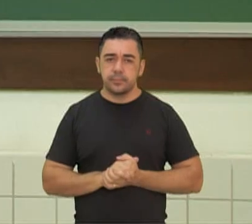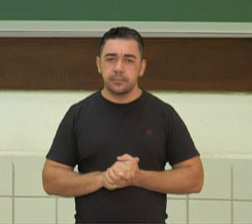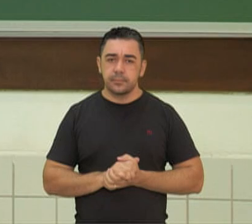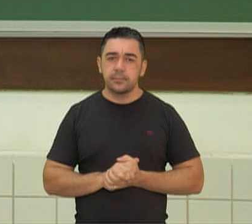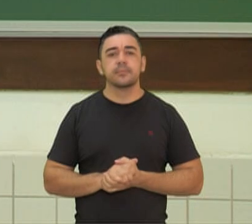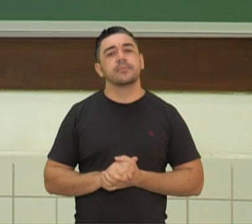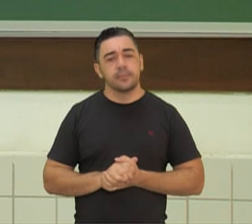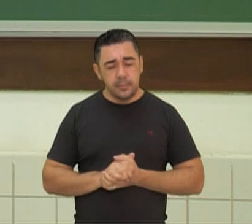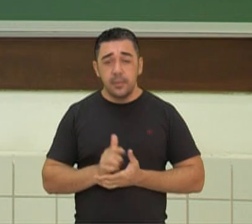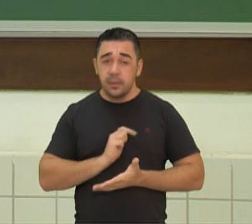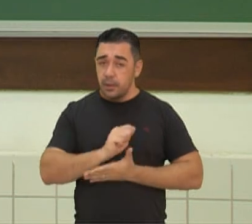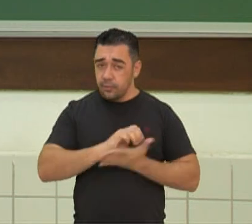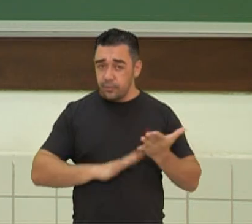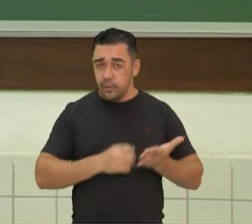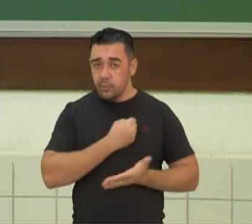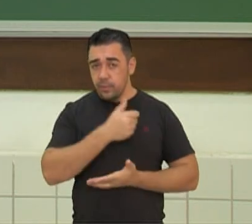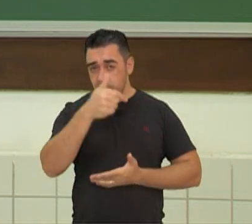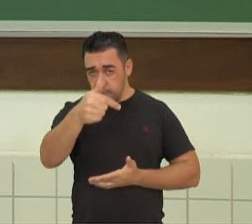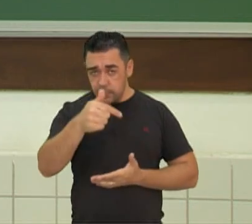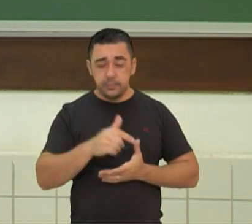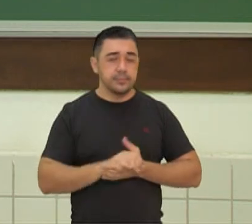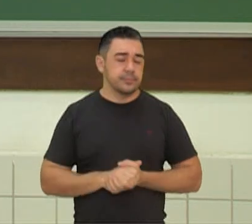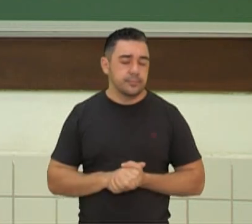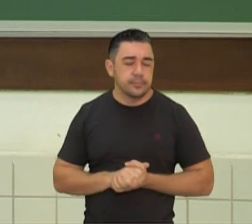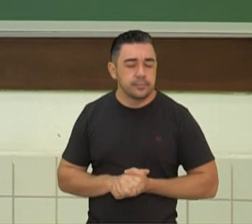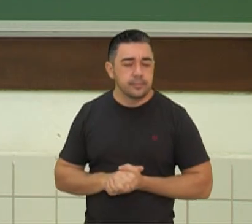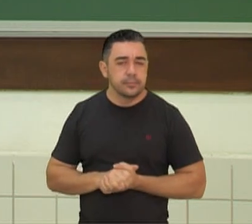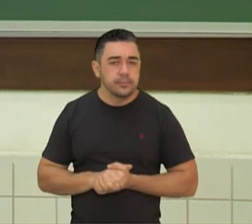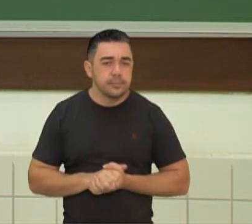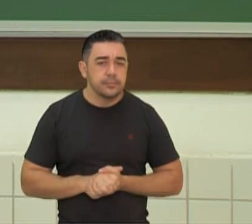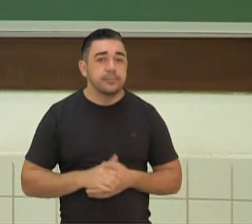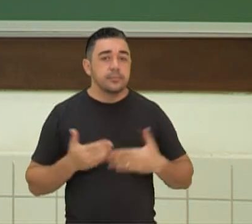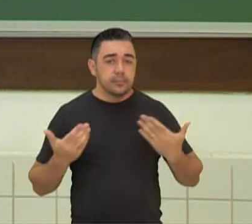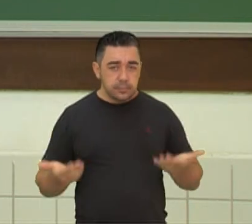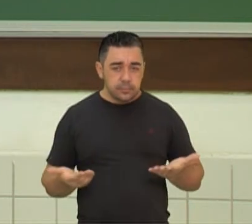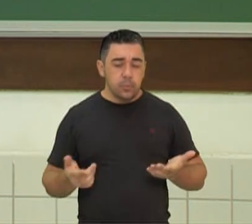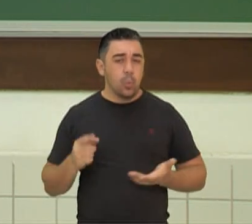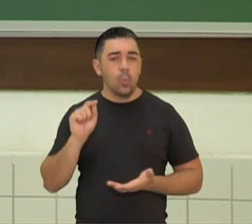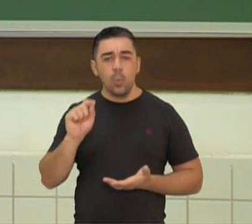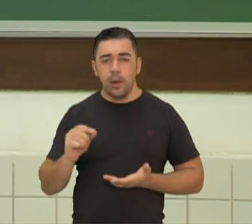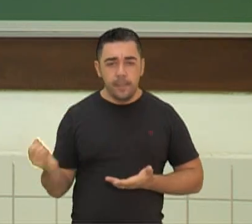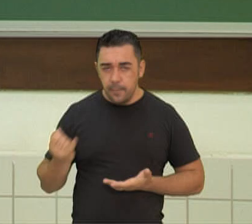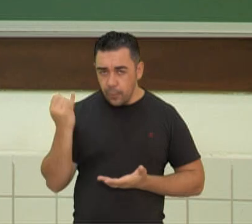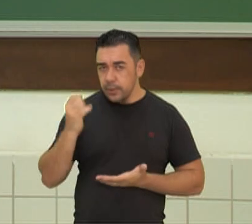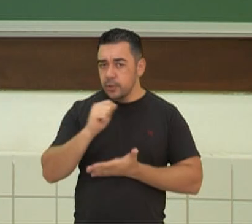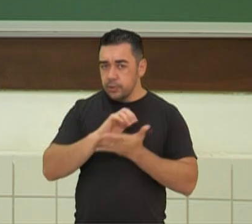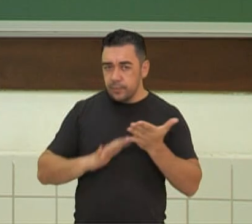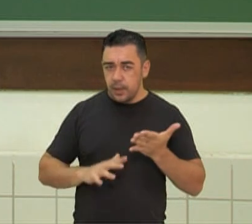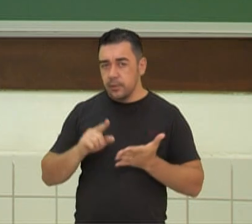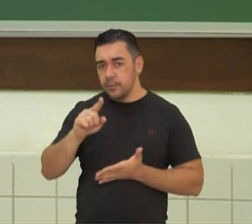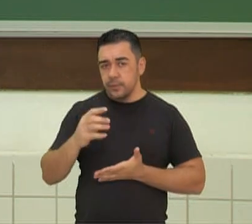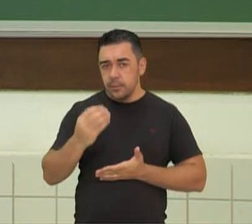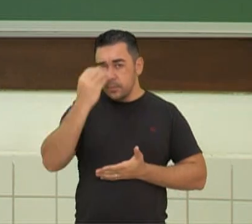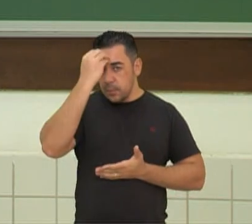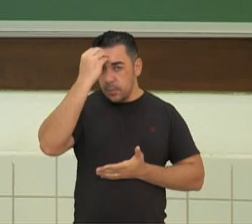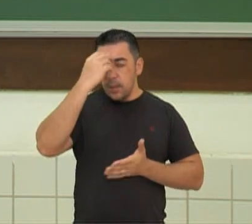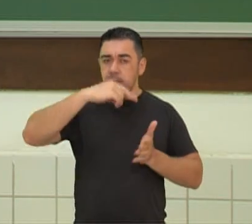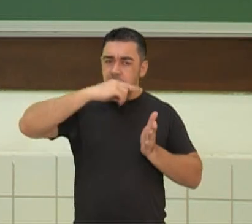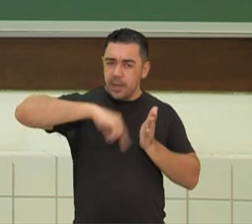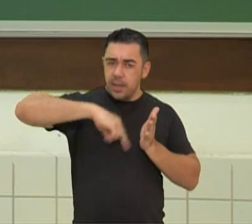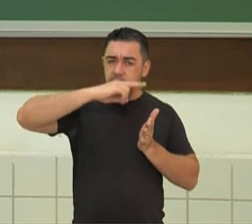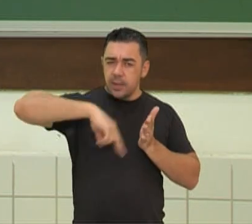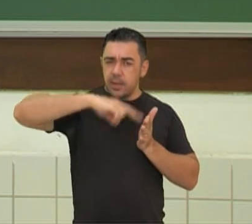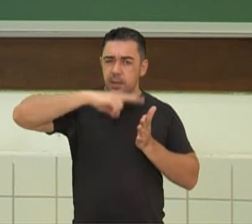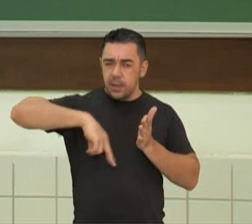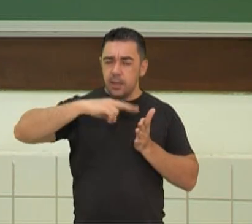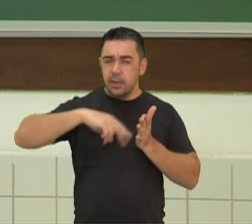Pessoal, nós temos mais uma atividade, a atividade 7, tá? O importante das atividades é que possamos fazer a leitura, a releitura,